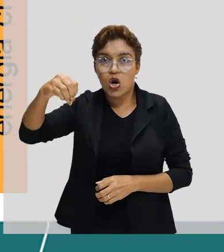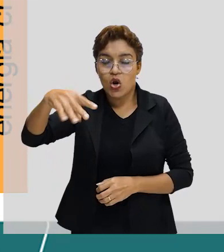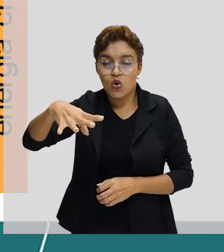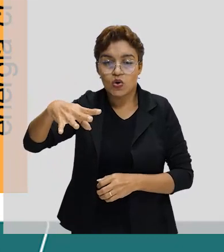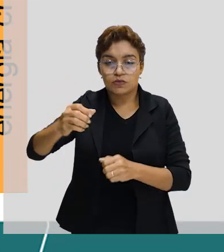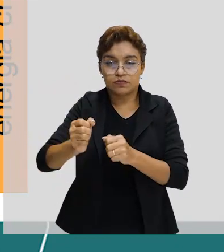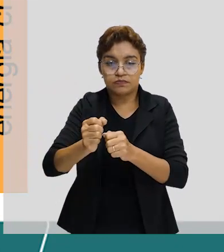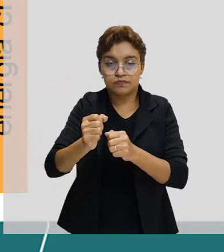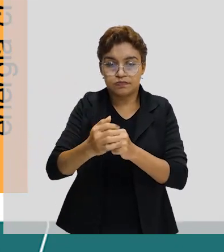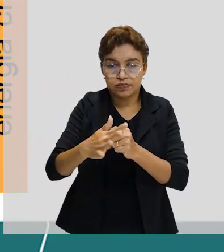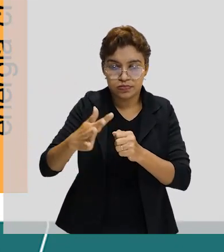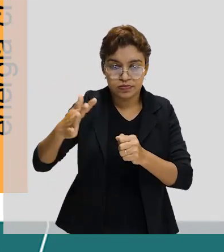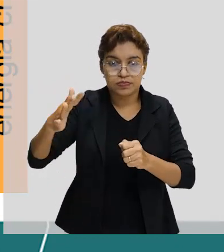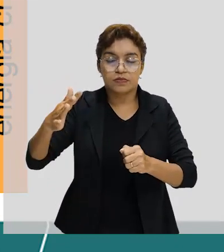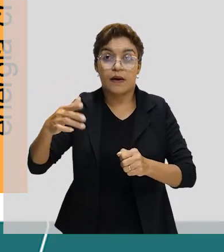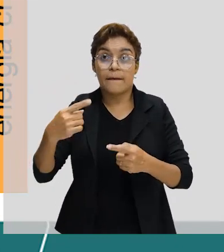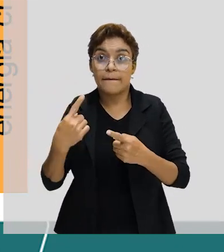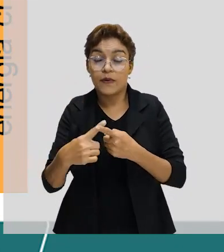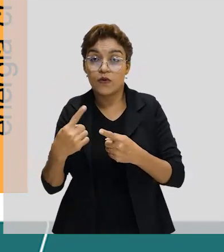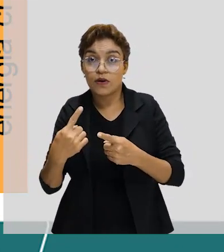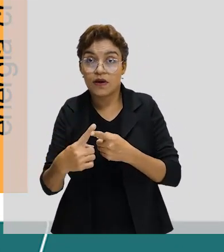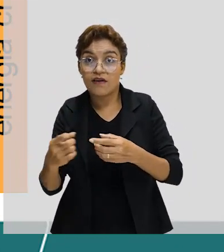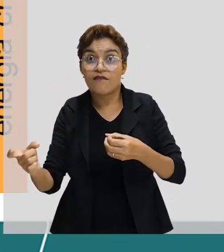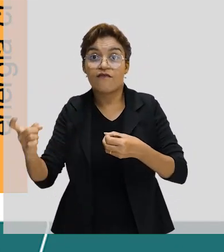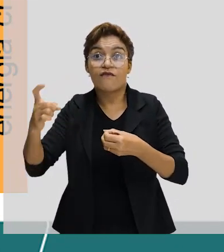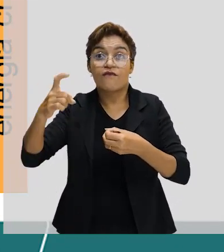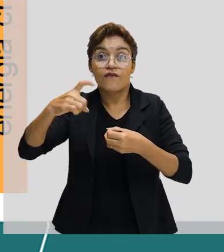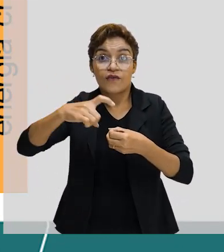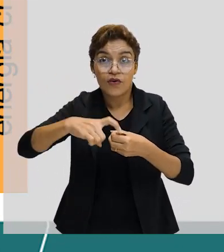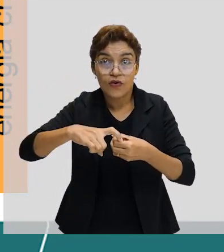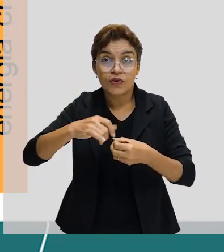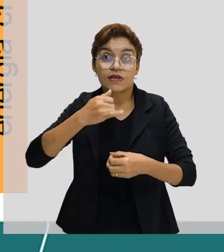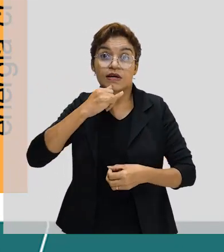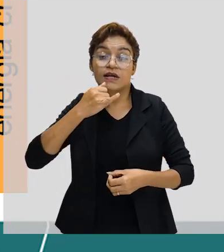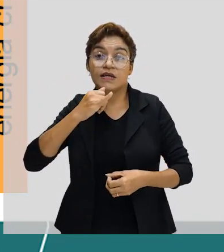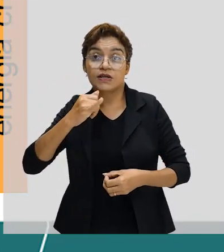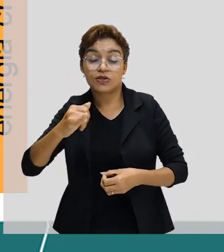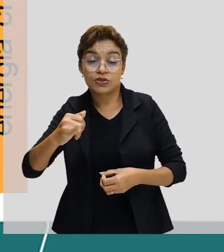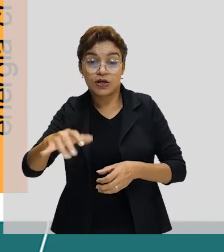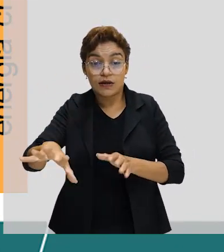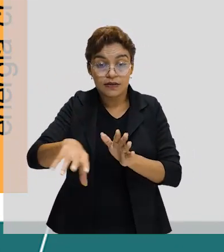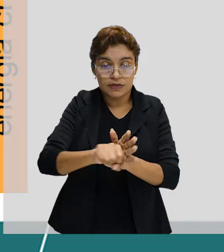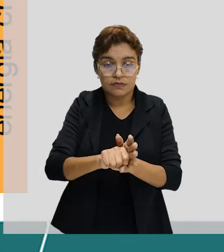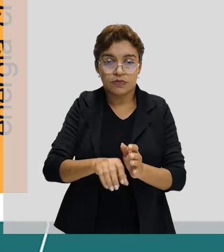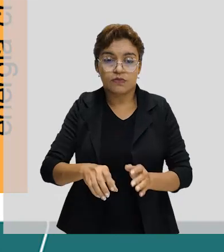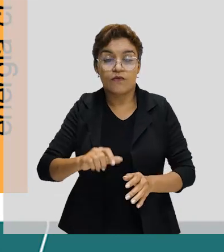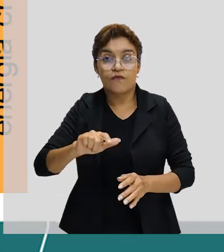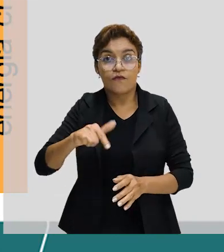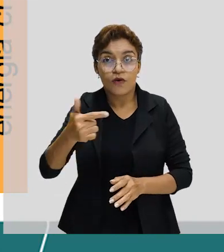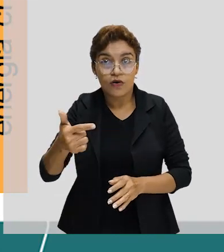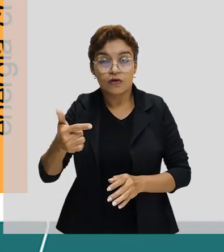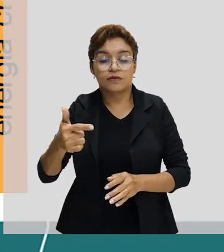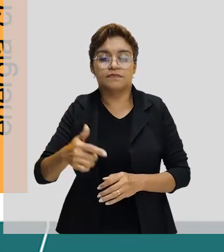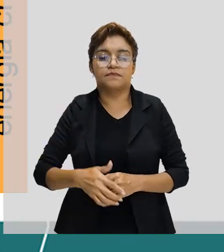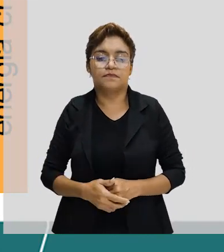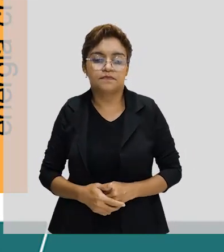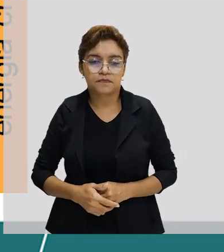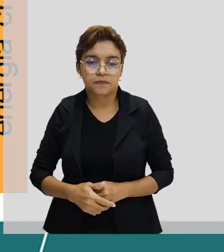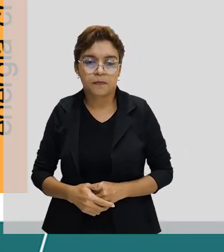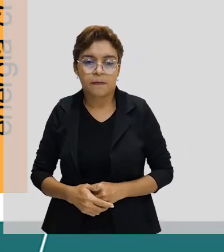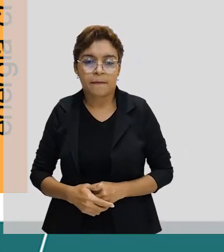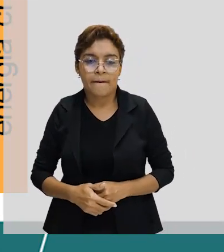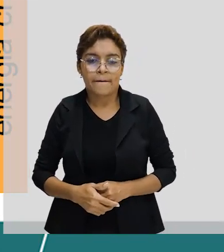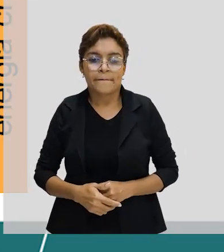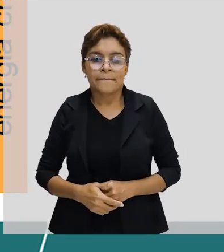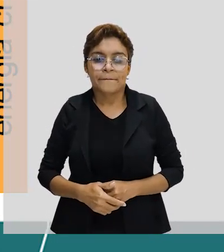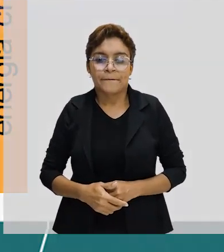Porque ele está devolvendo aquela energia que ele recebeu a mais. E aí nós podemos, para fechar, podemos